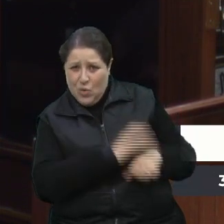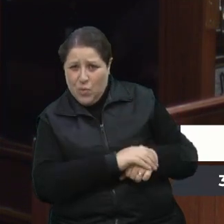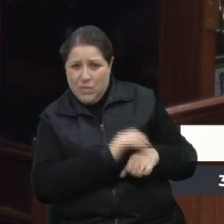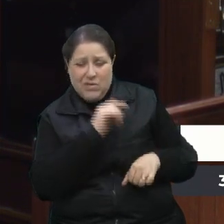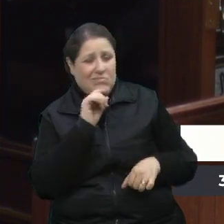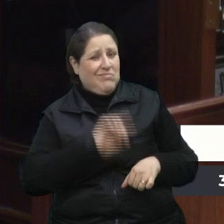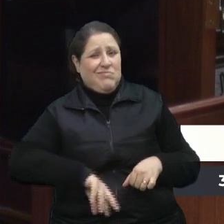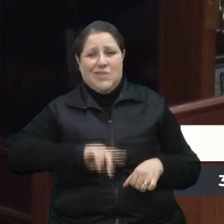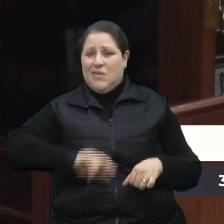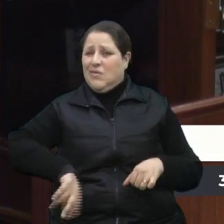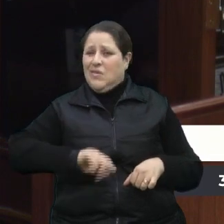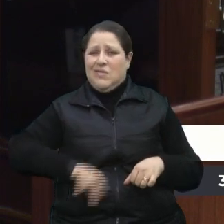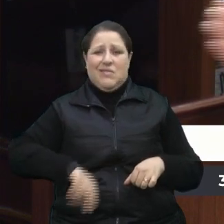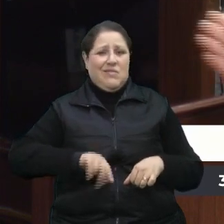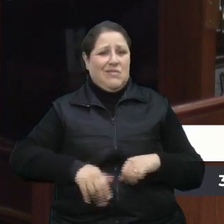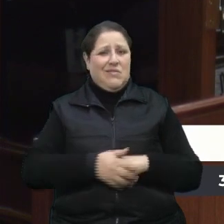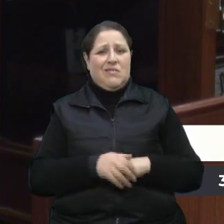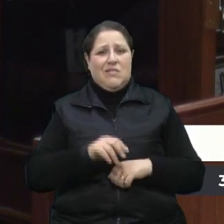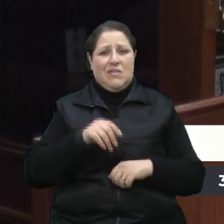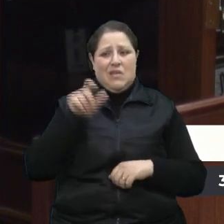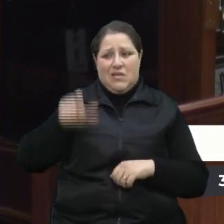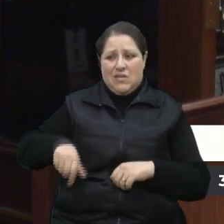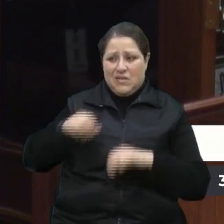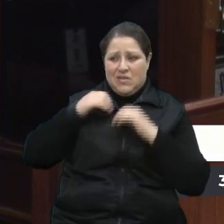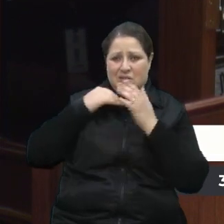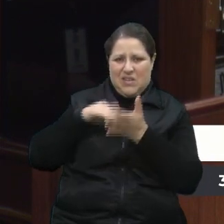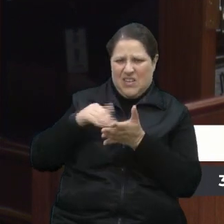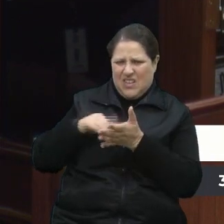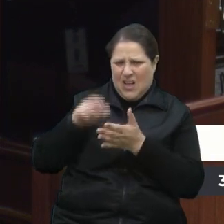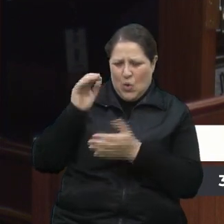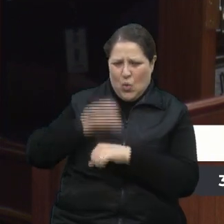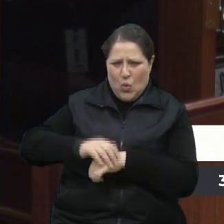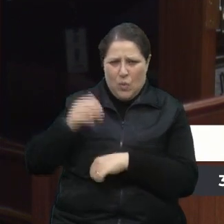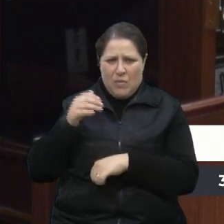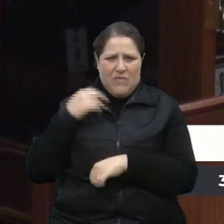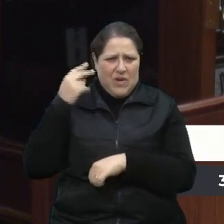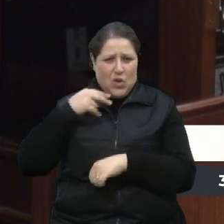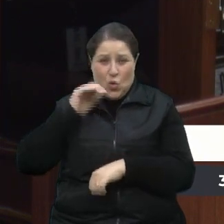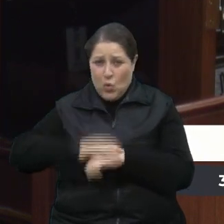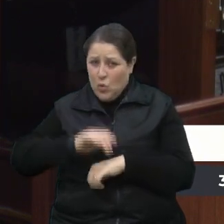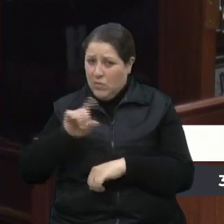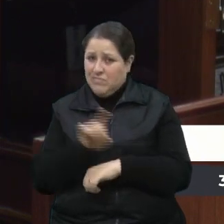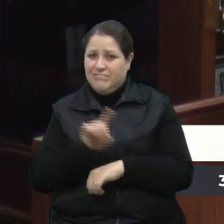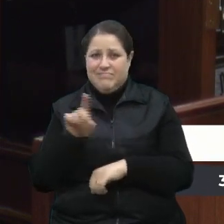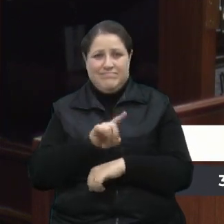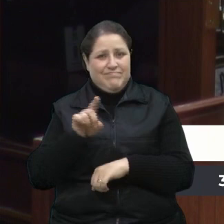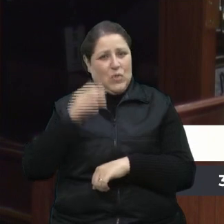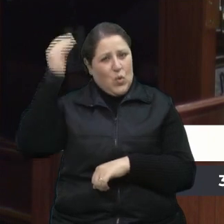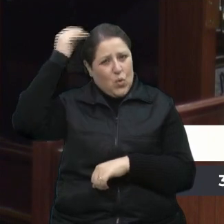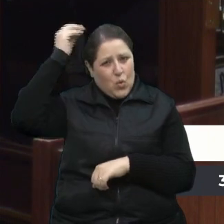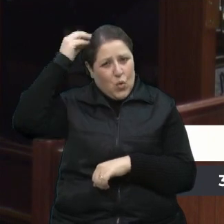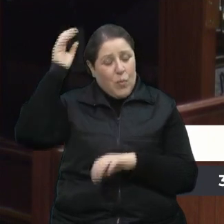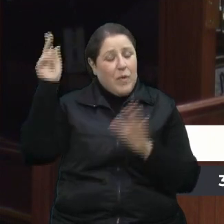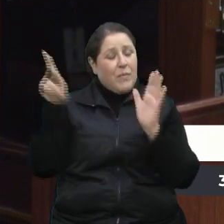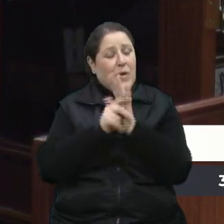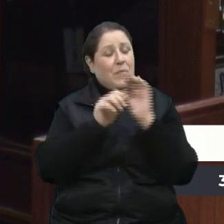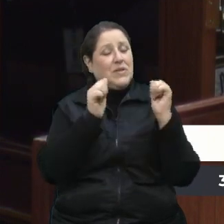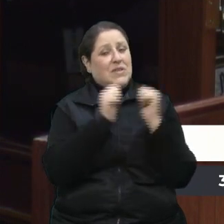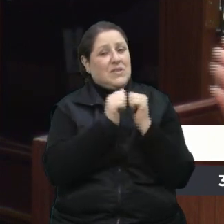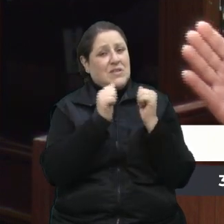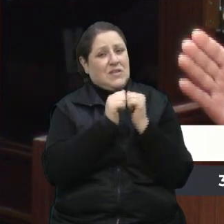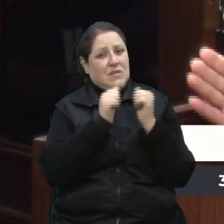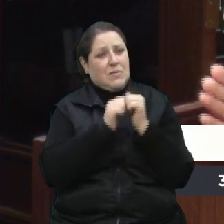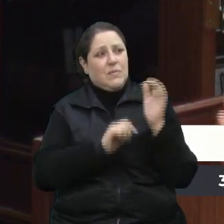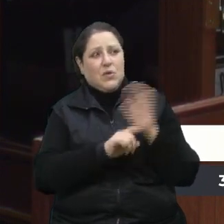não é culpa do prefeito não é culpa do secretário não é culpa do vereador É culpa do sistema Ah mas então por que não muda o sistema